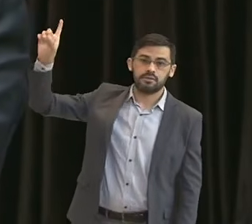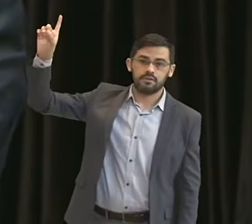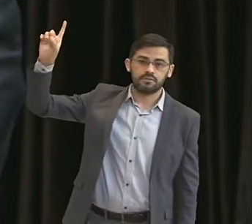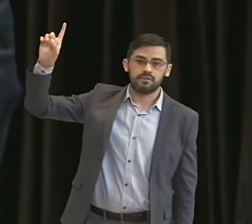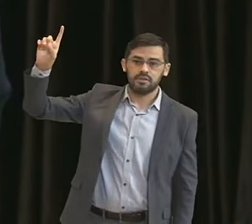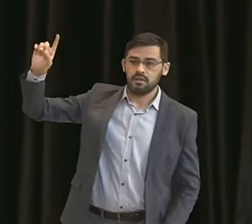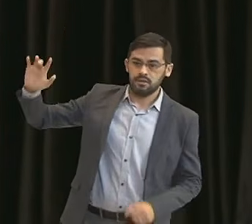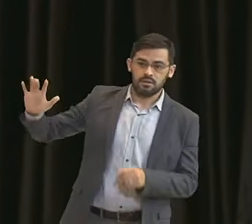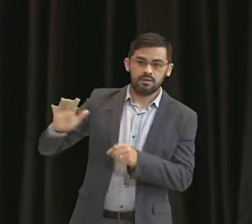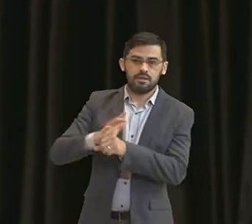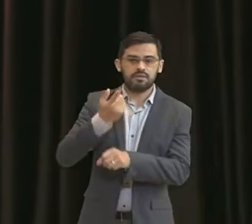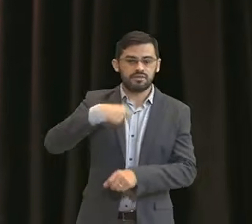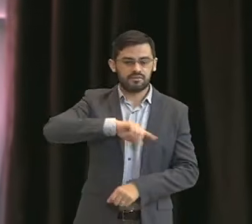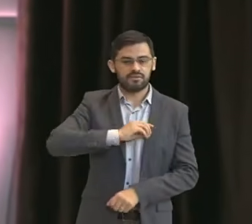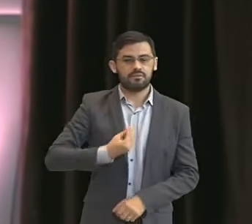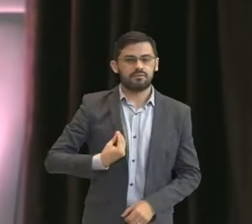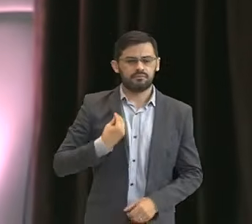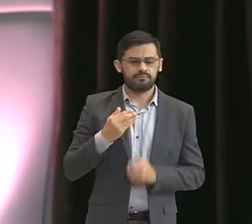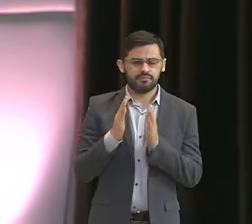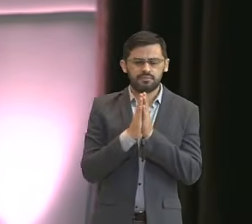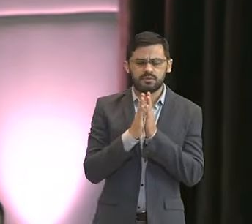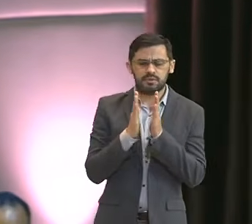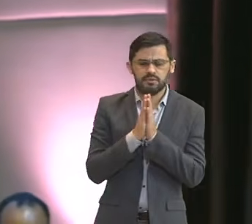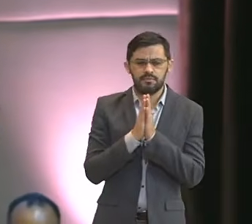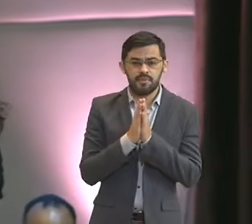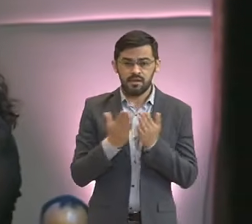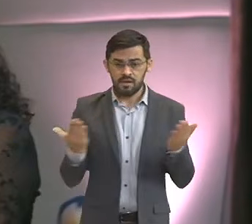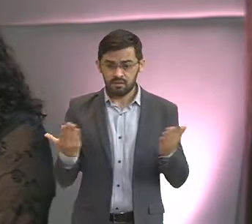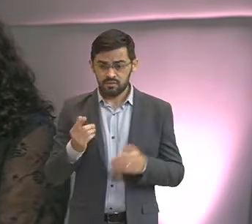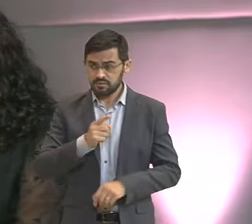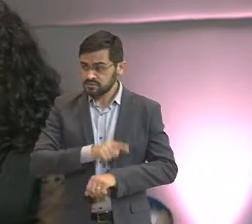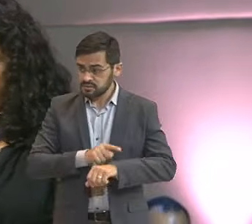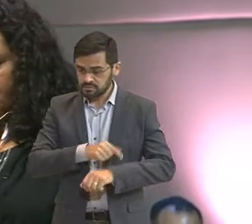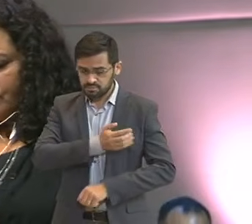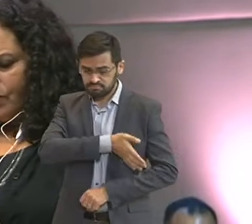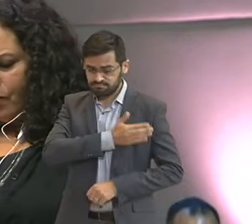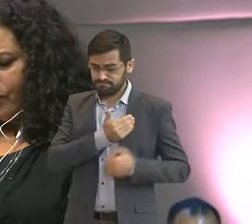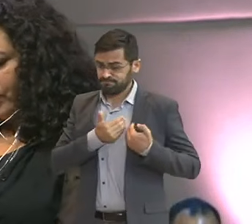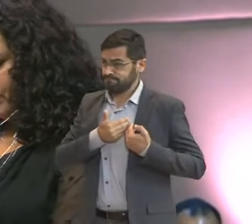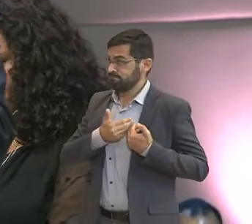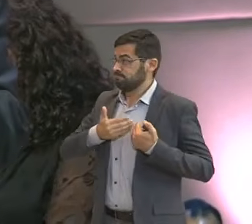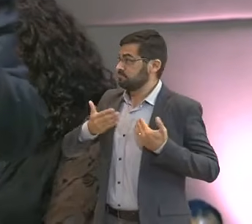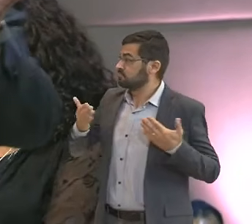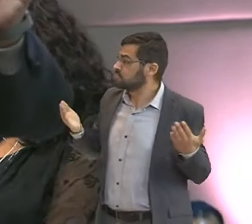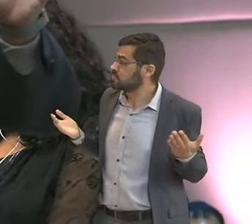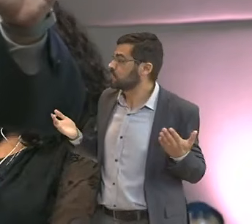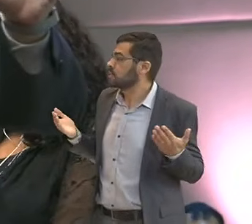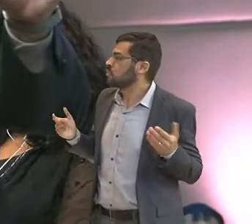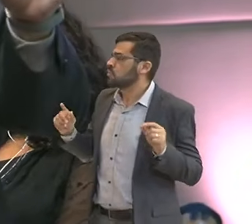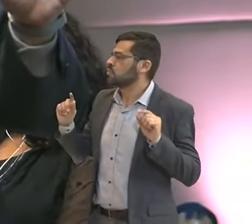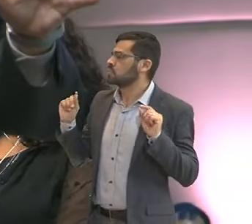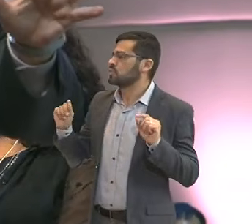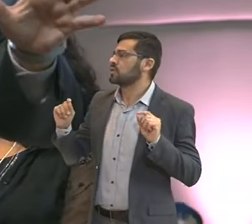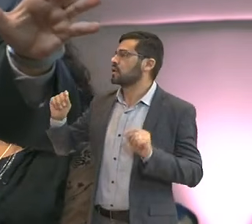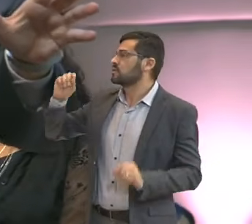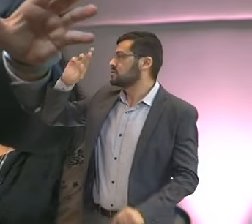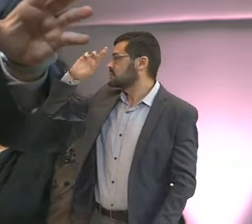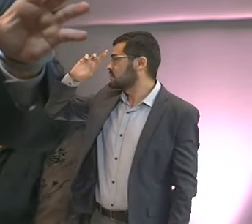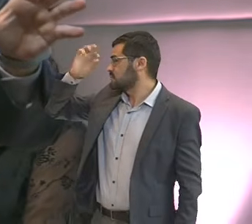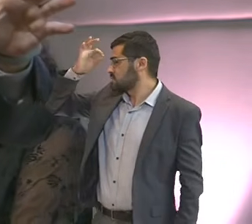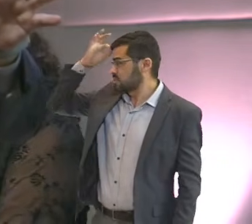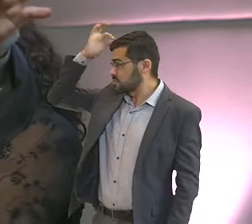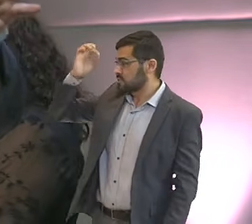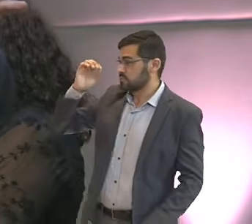vem sobre a nossa vida. Vamos orar juntos? Então abre o teu coração primeiro. O que o Espírito Santo te